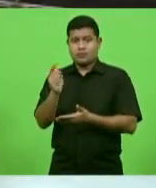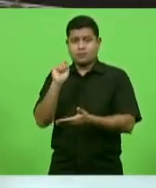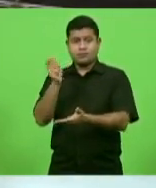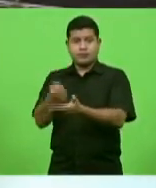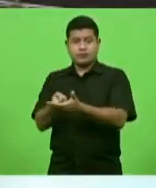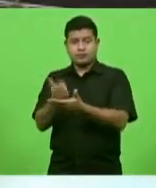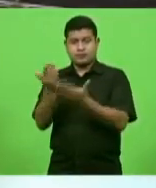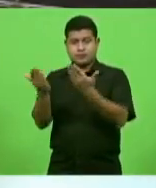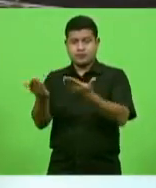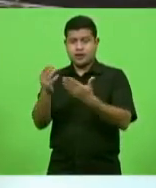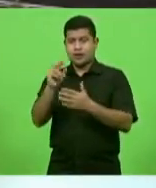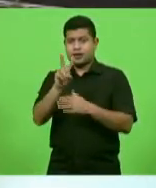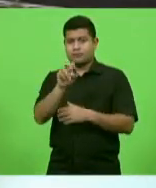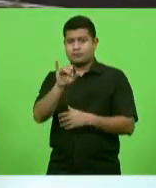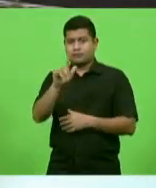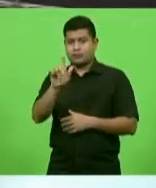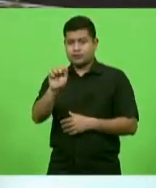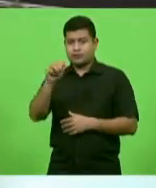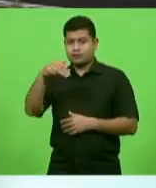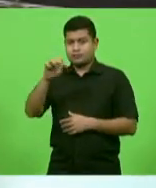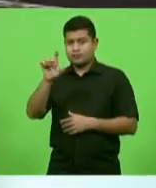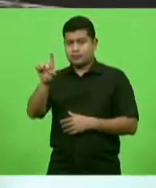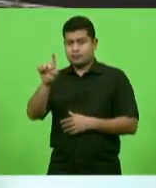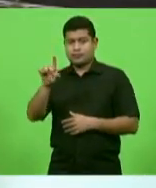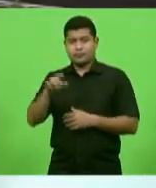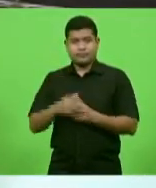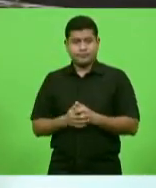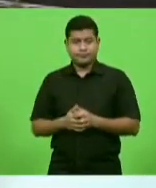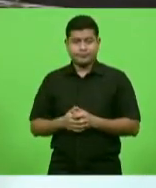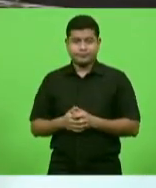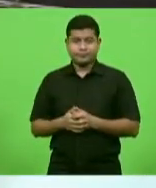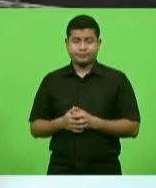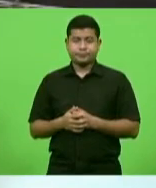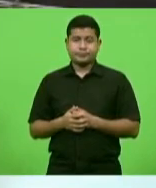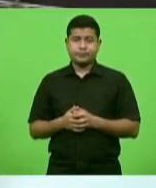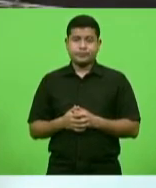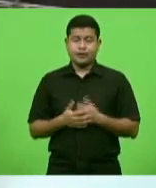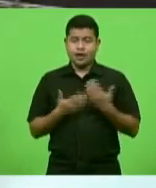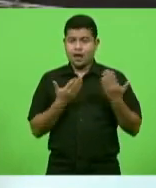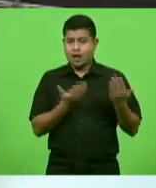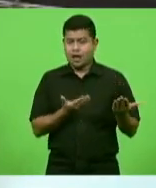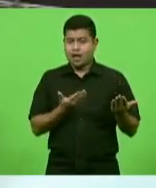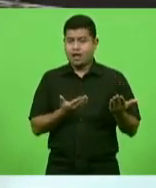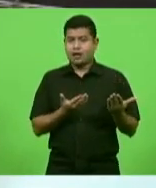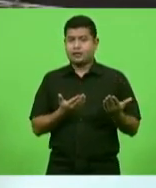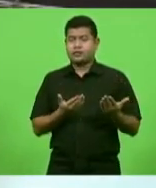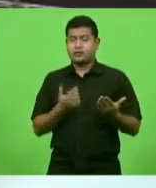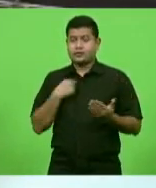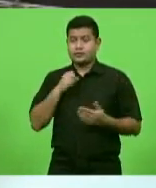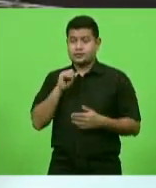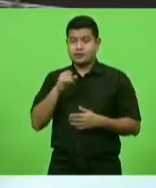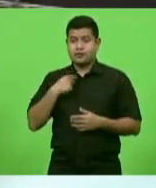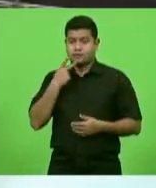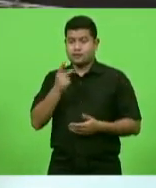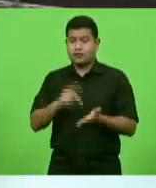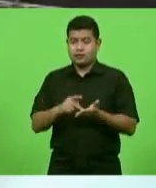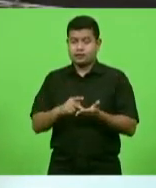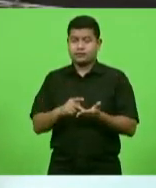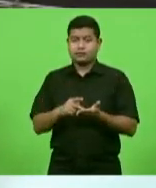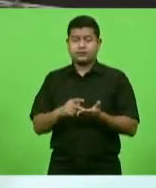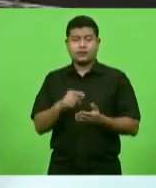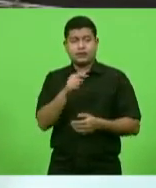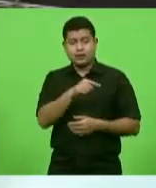mais do que isso seria até melhor água afirmar que o governador tinha conhecimento de que a compra dos